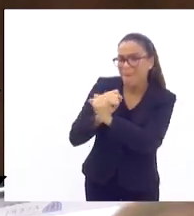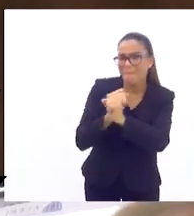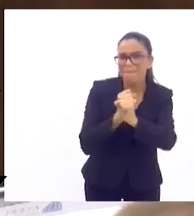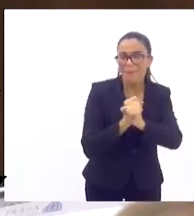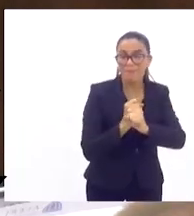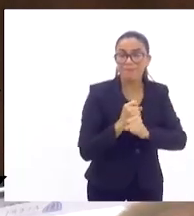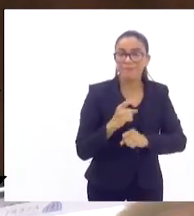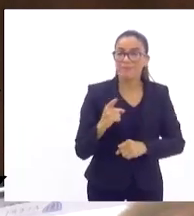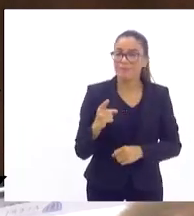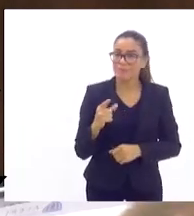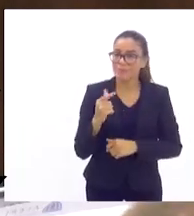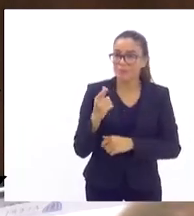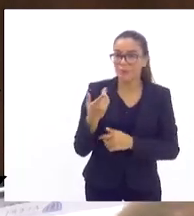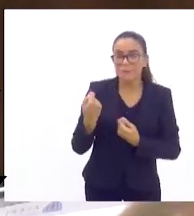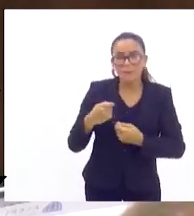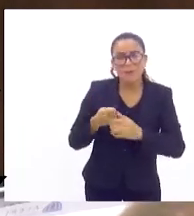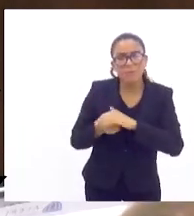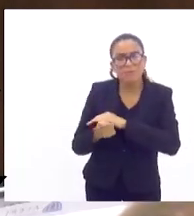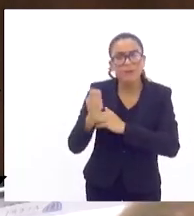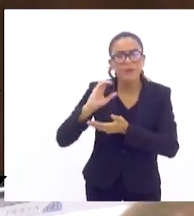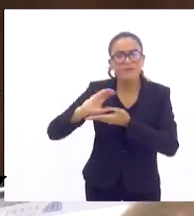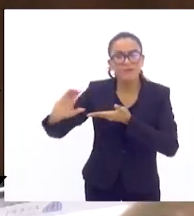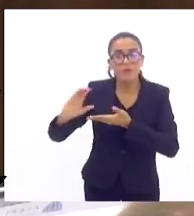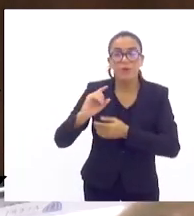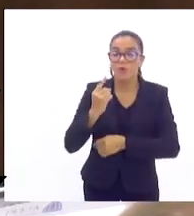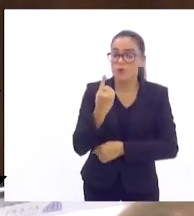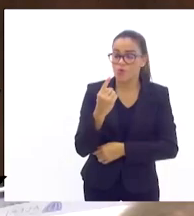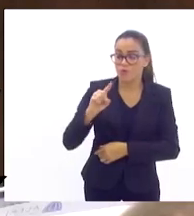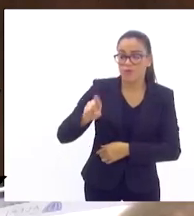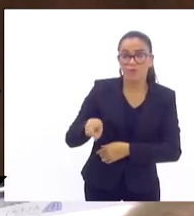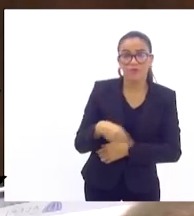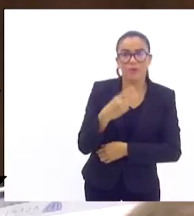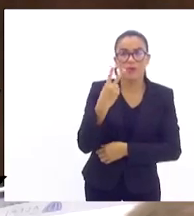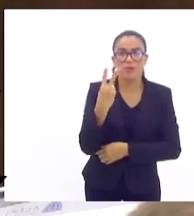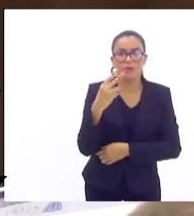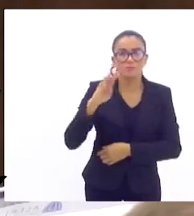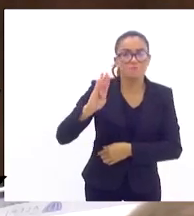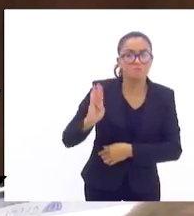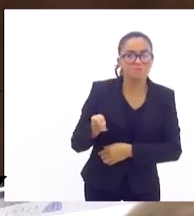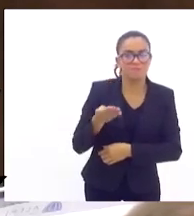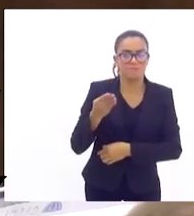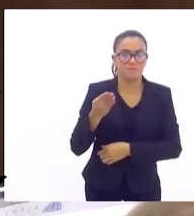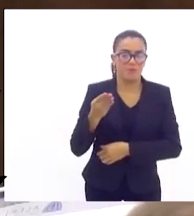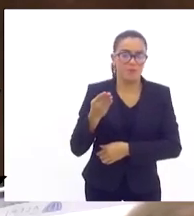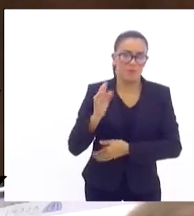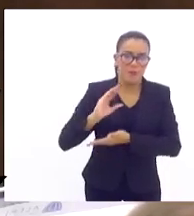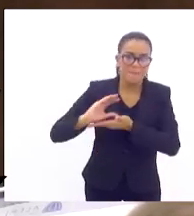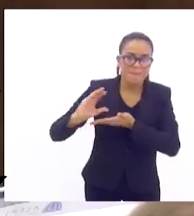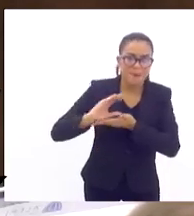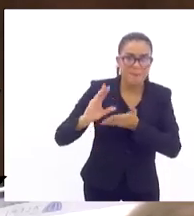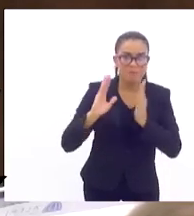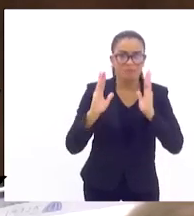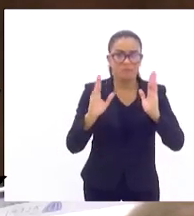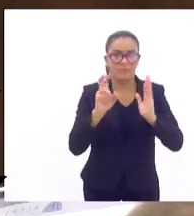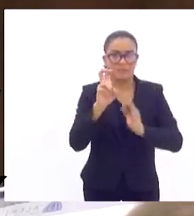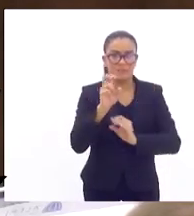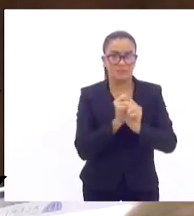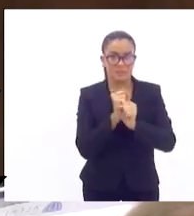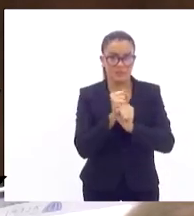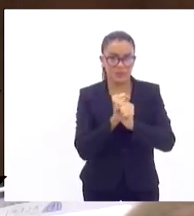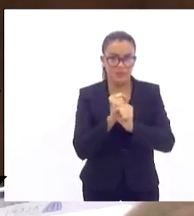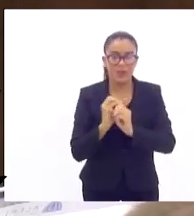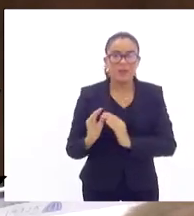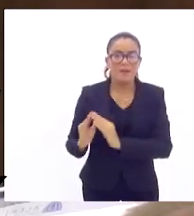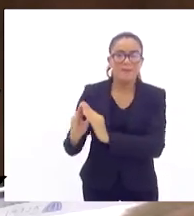Janeiro. Nós temos que investir, nós temos 1,2 bilhões de reais para investir em 5 anos nas comunidades do Rio